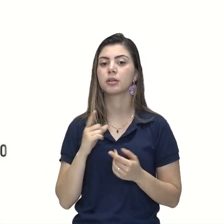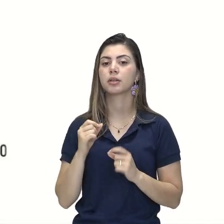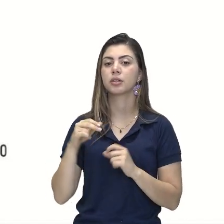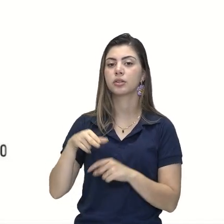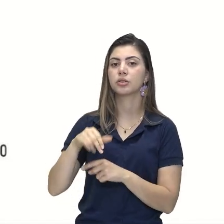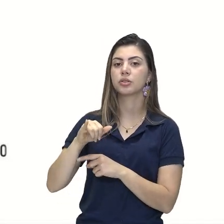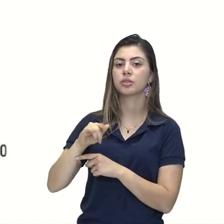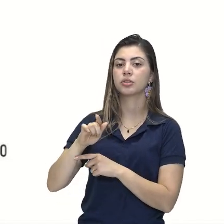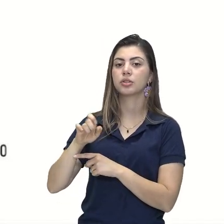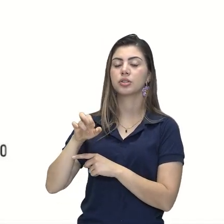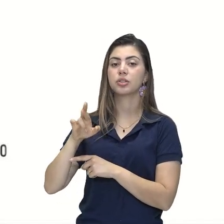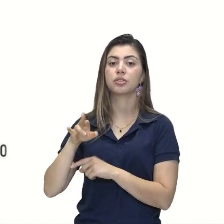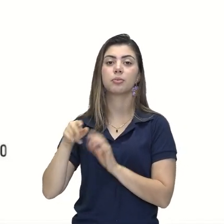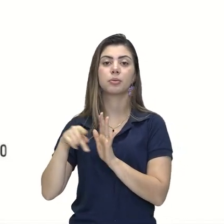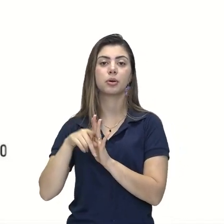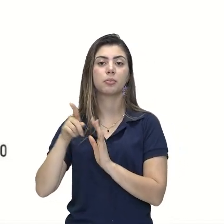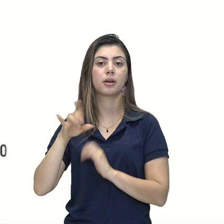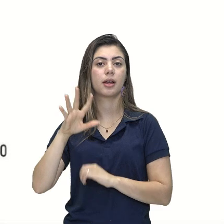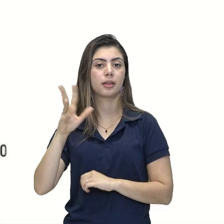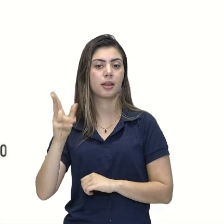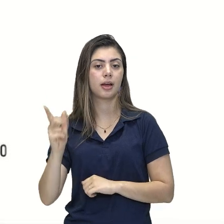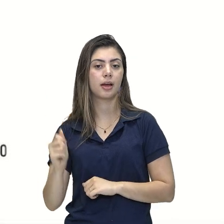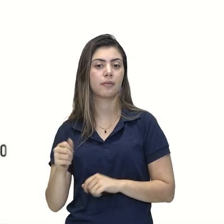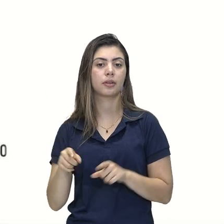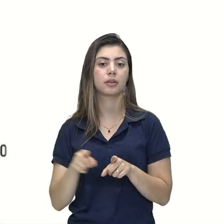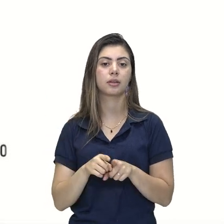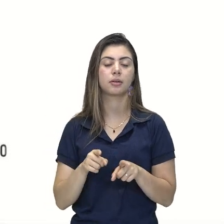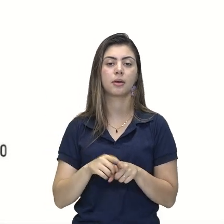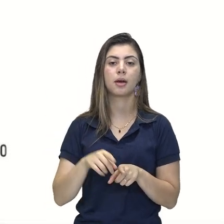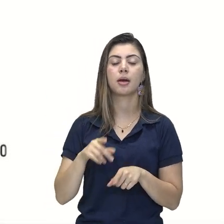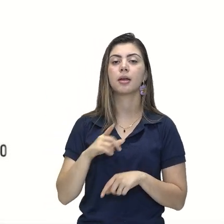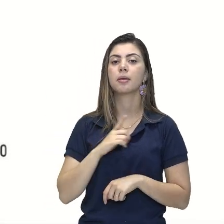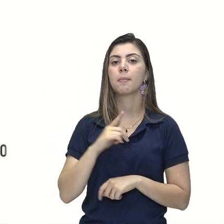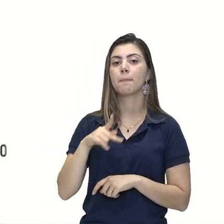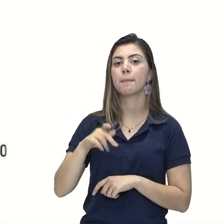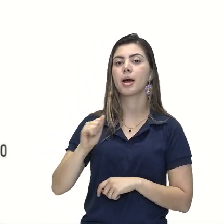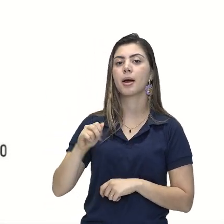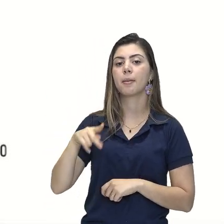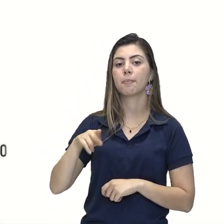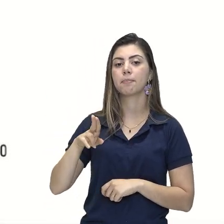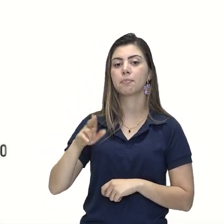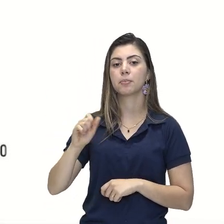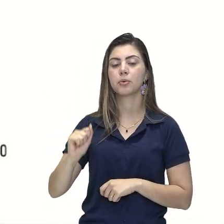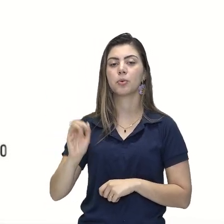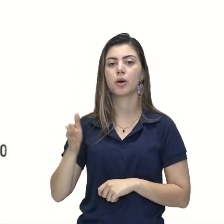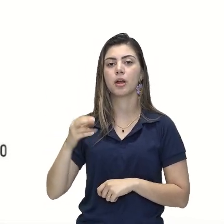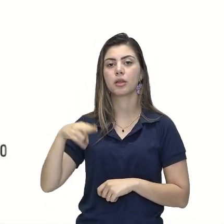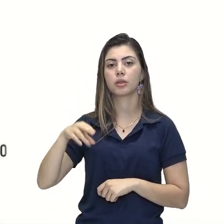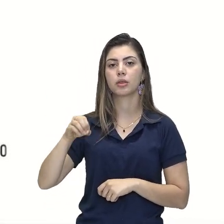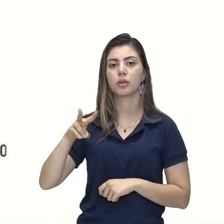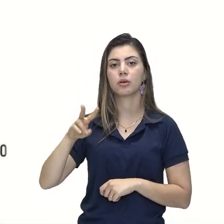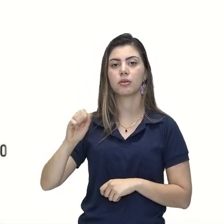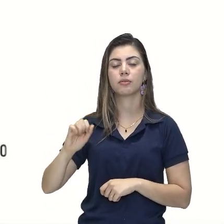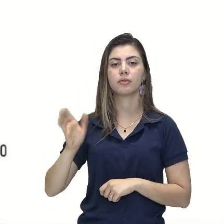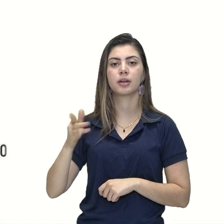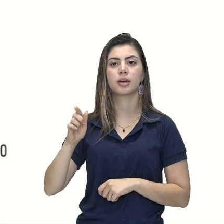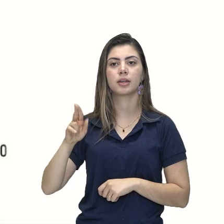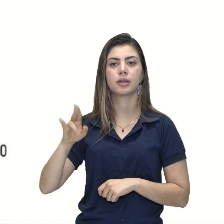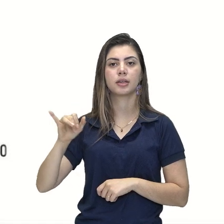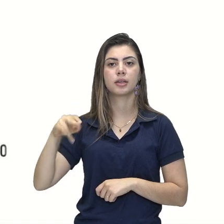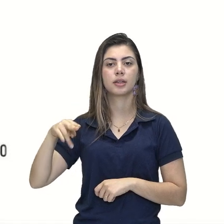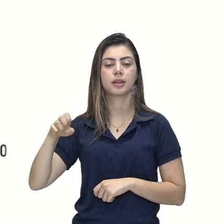no continente africano, a gente vai ter Papua Nova Guiné aqui na Oceania, que